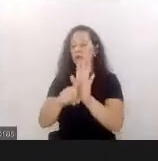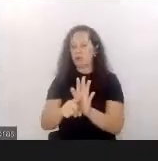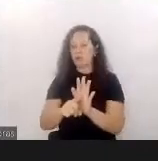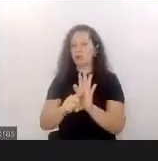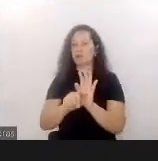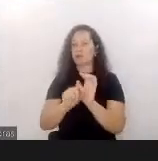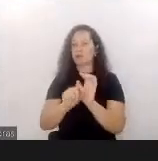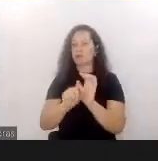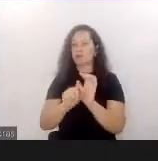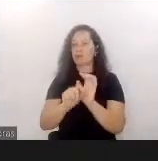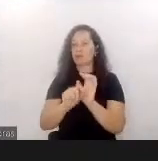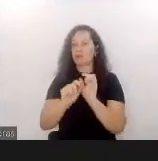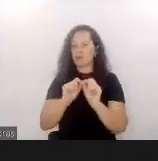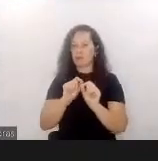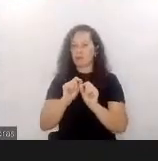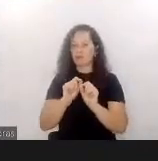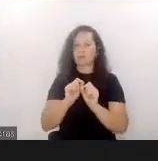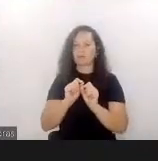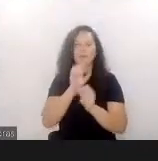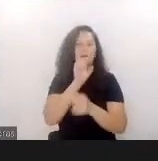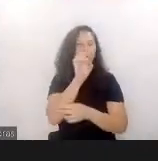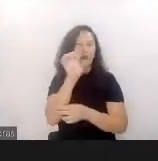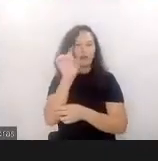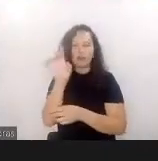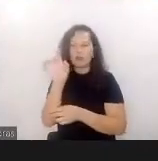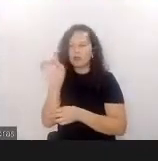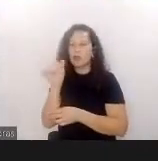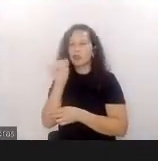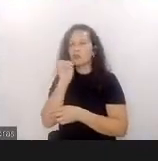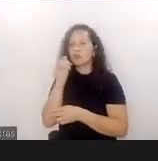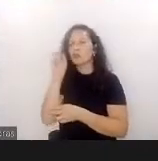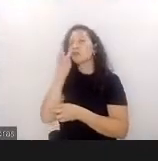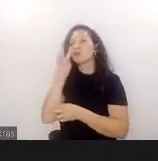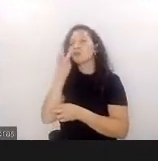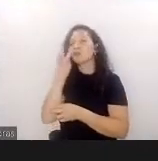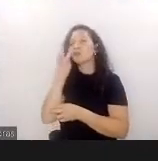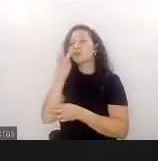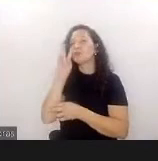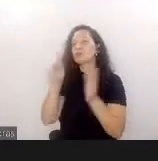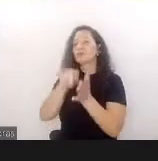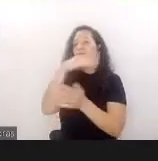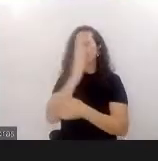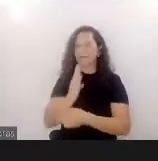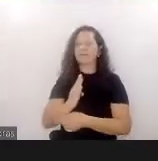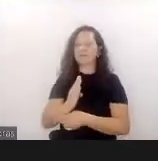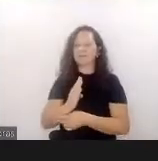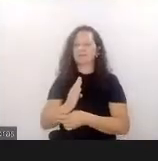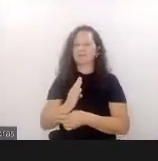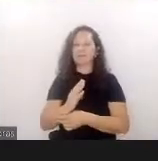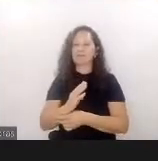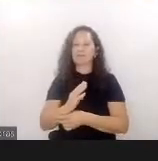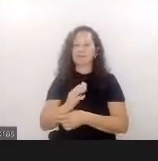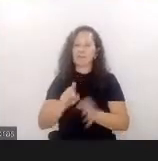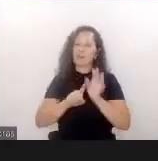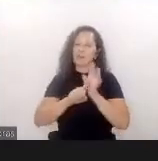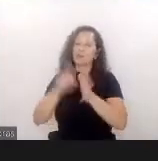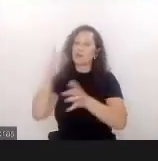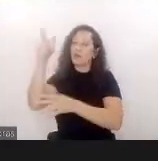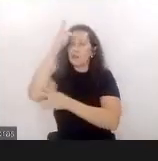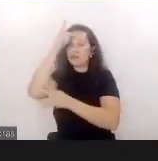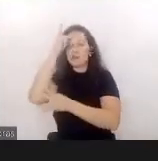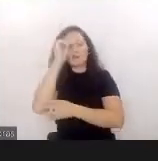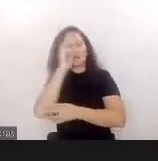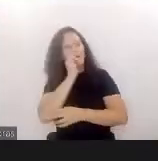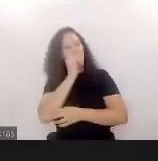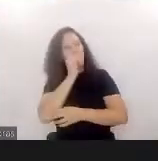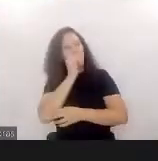que cada um, né, conta uma história do Brasil, estão ajudando outras pessoas a contarem suas próprias histórias, sobreviverem à pandemia.